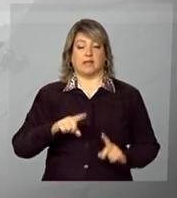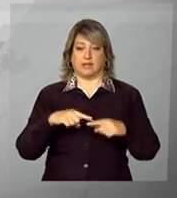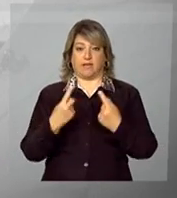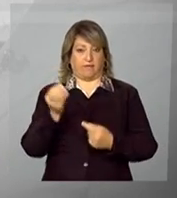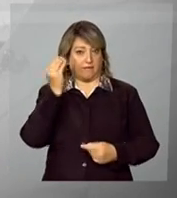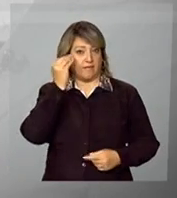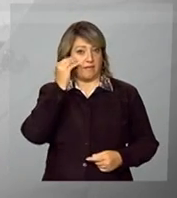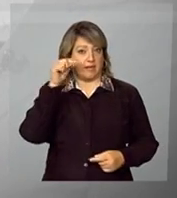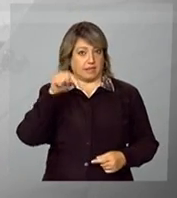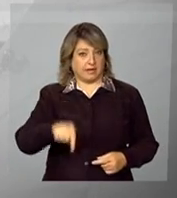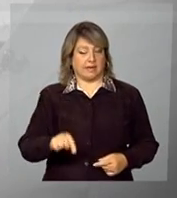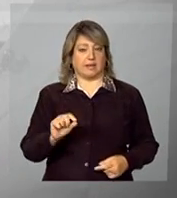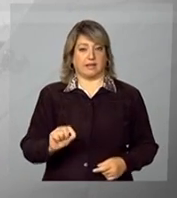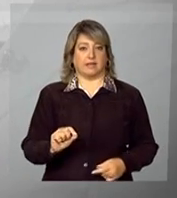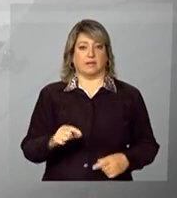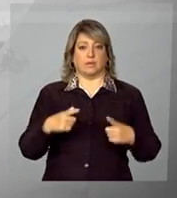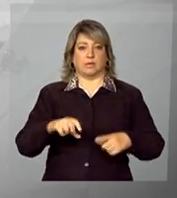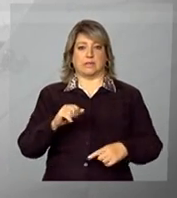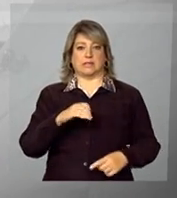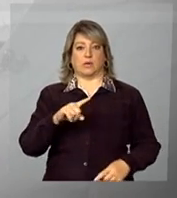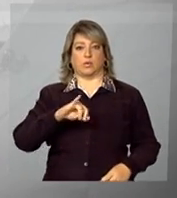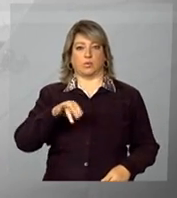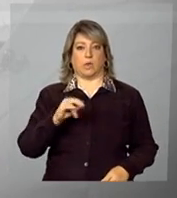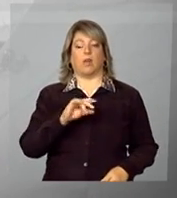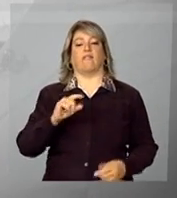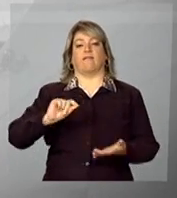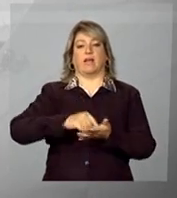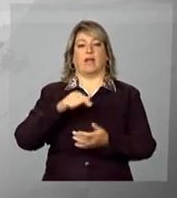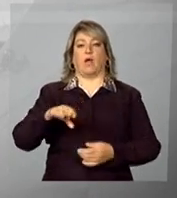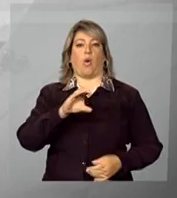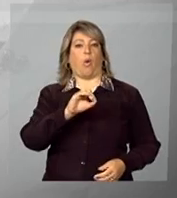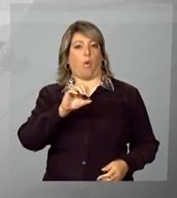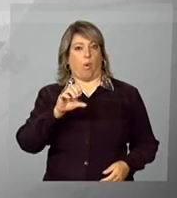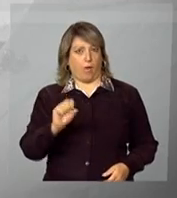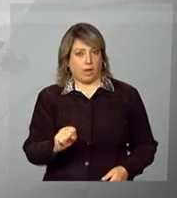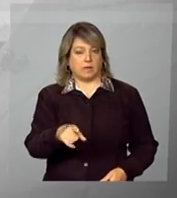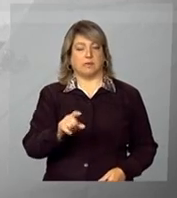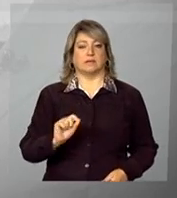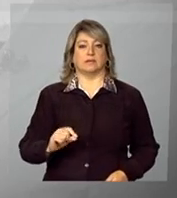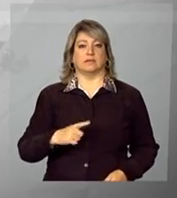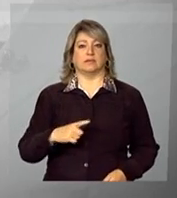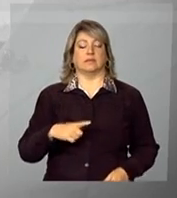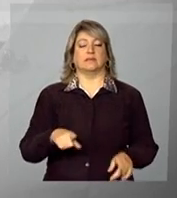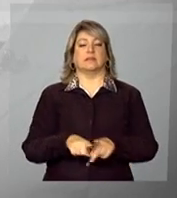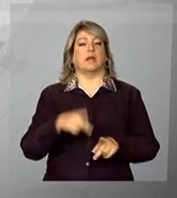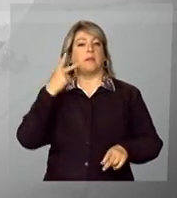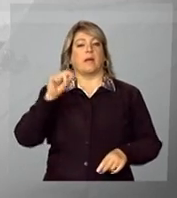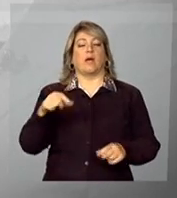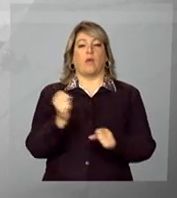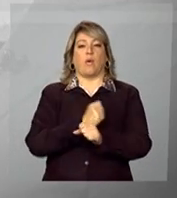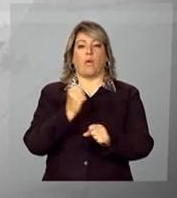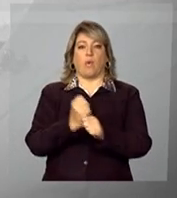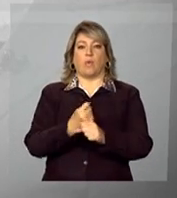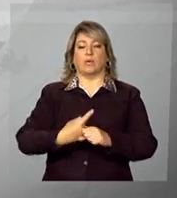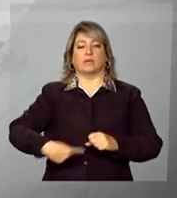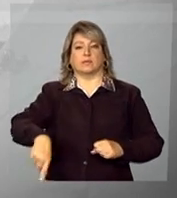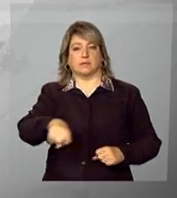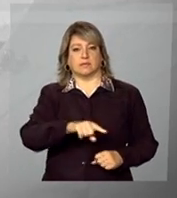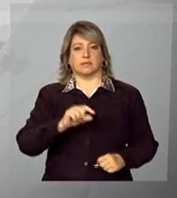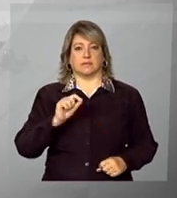cerimônia em São Julião, em que serão assinadas essas ordens de serviço para a construção